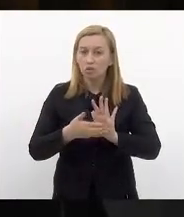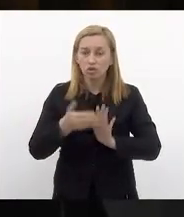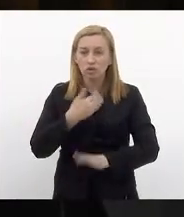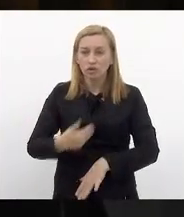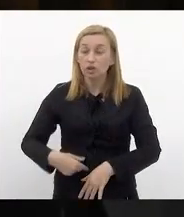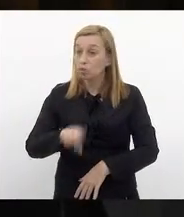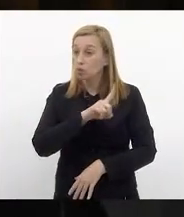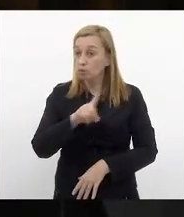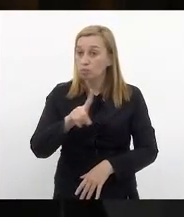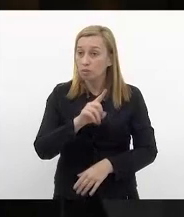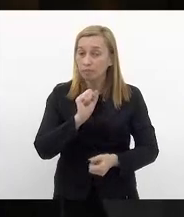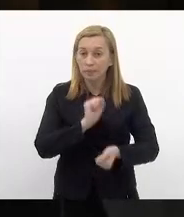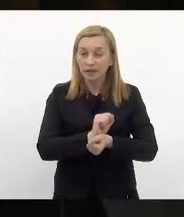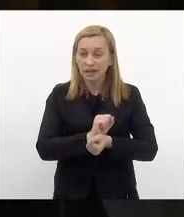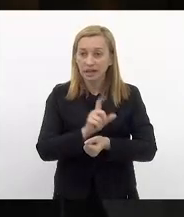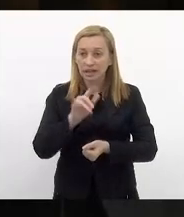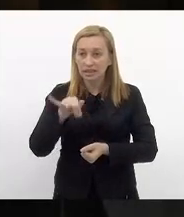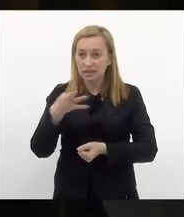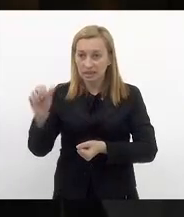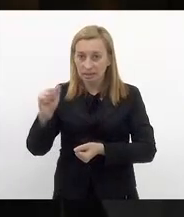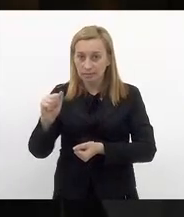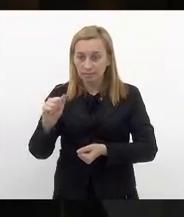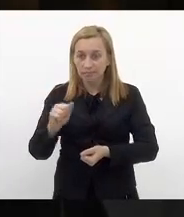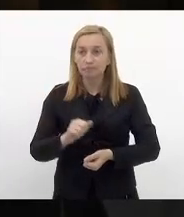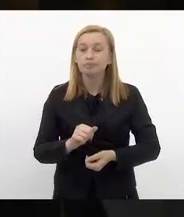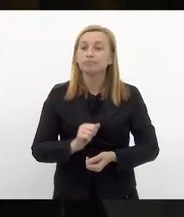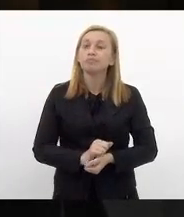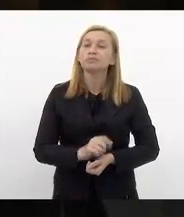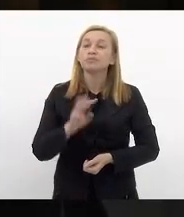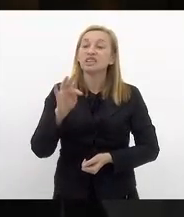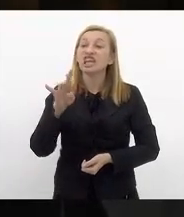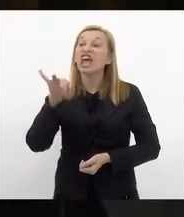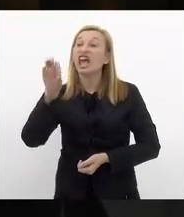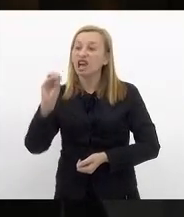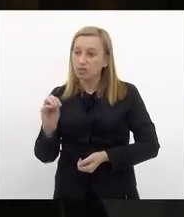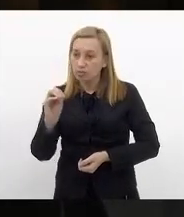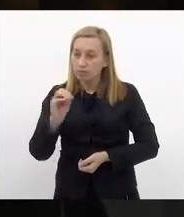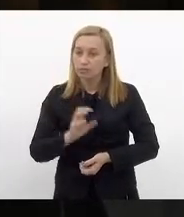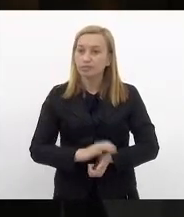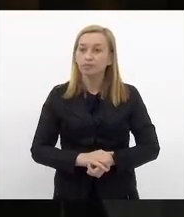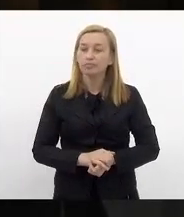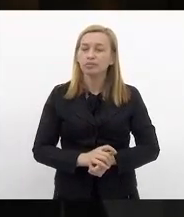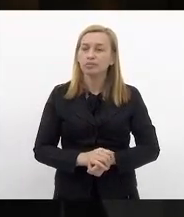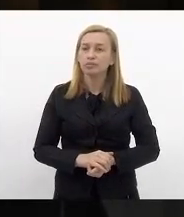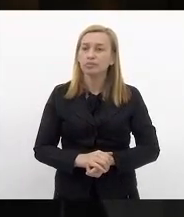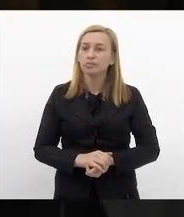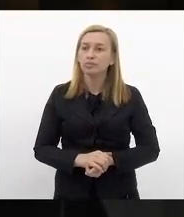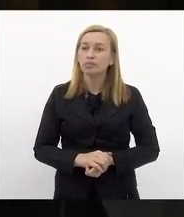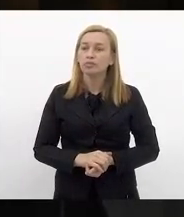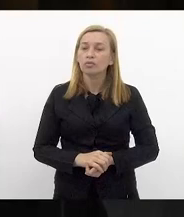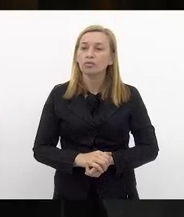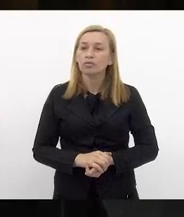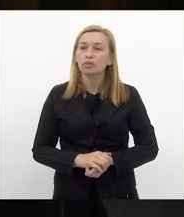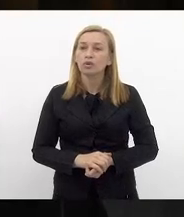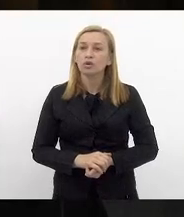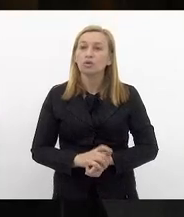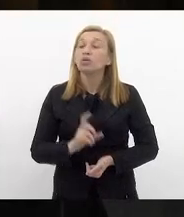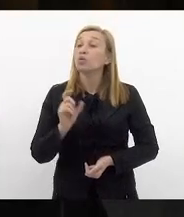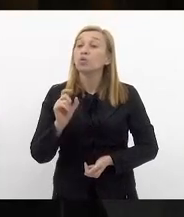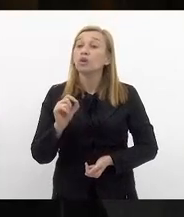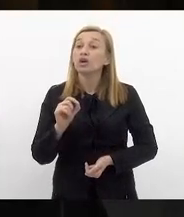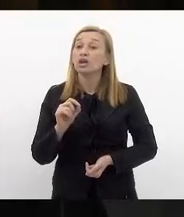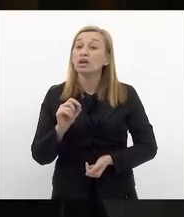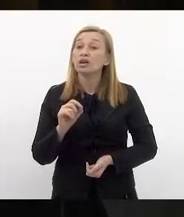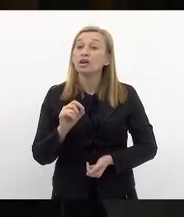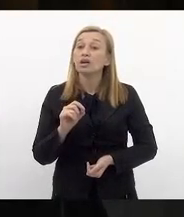é extinguir a licença. Sobre os triênios, o que o regime de